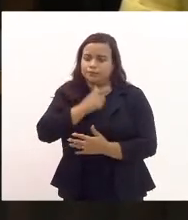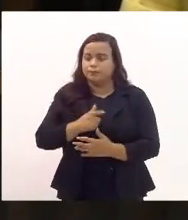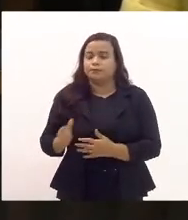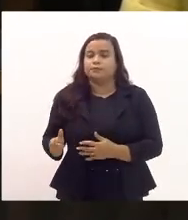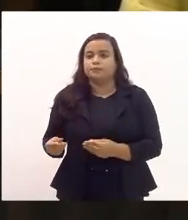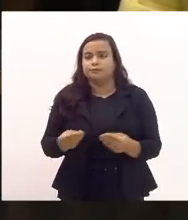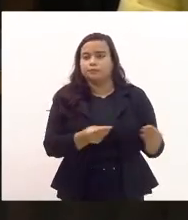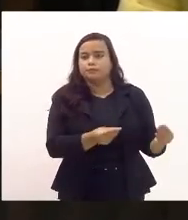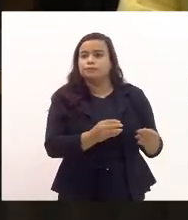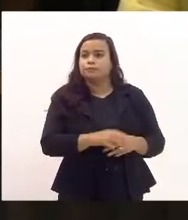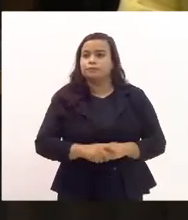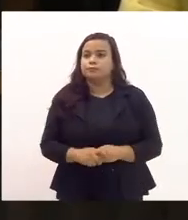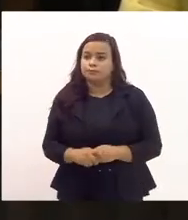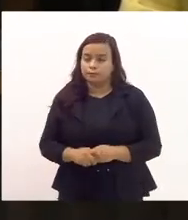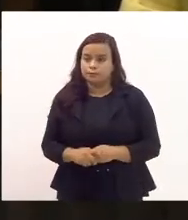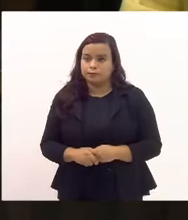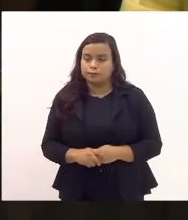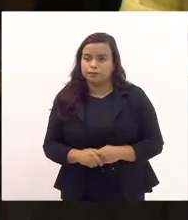aprovado